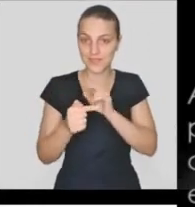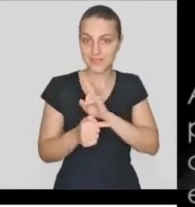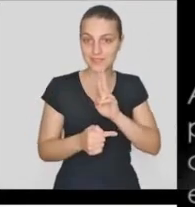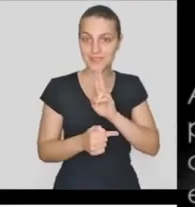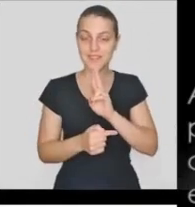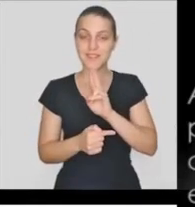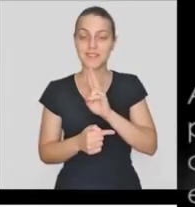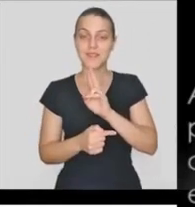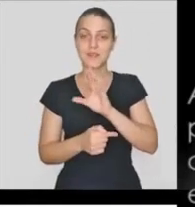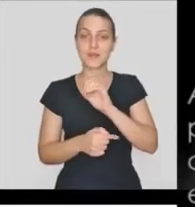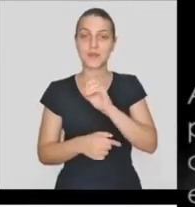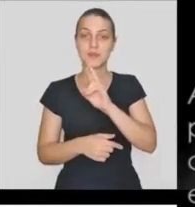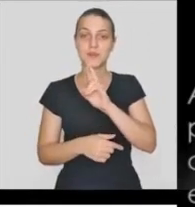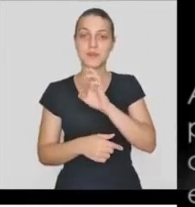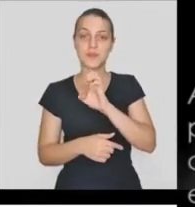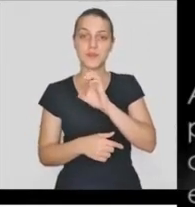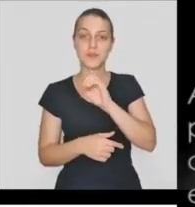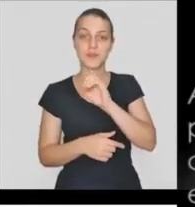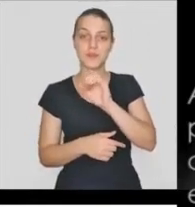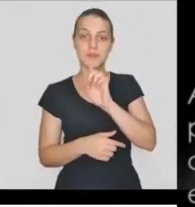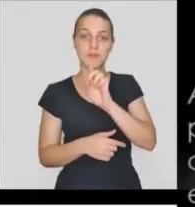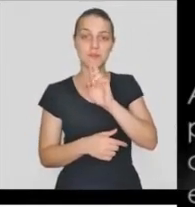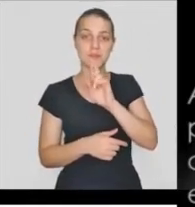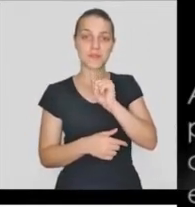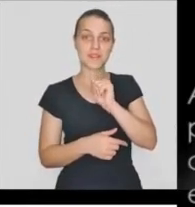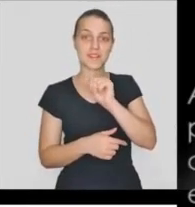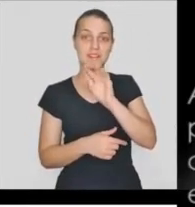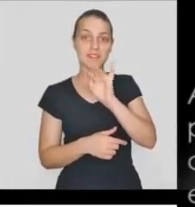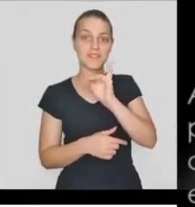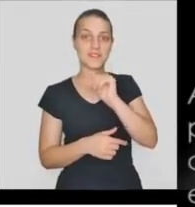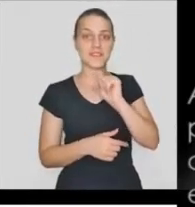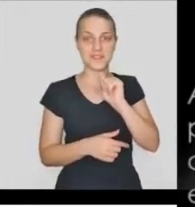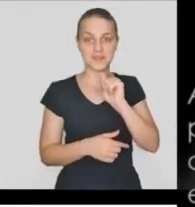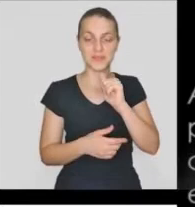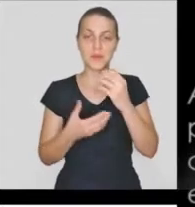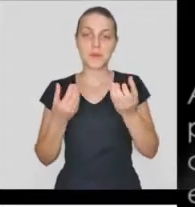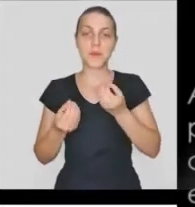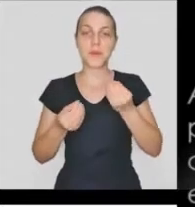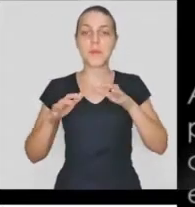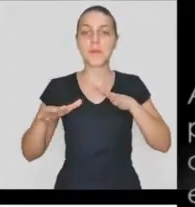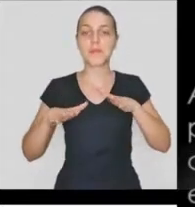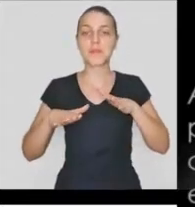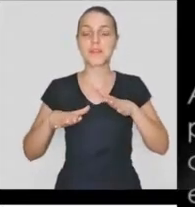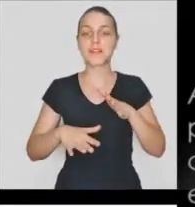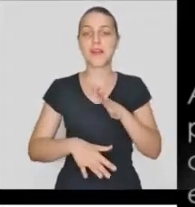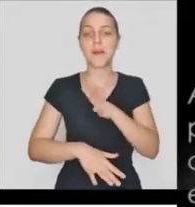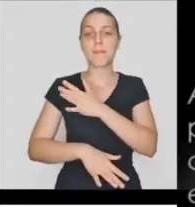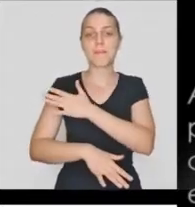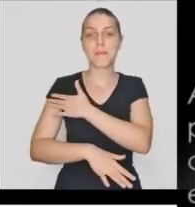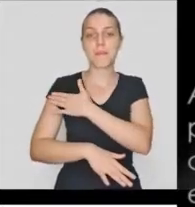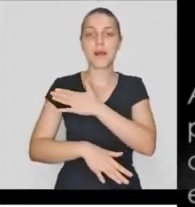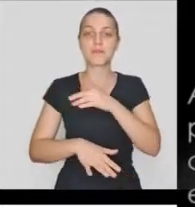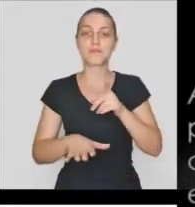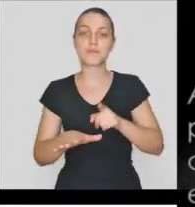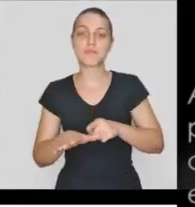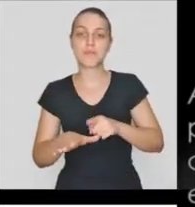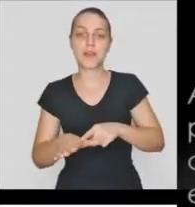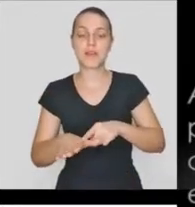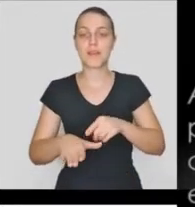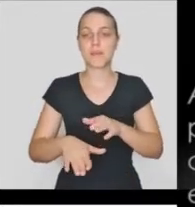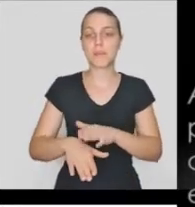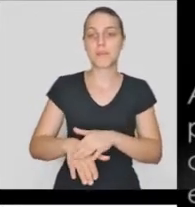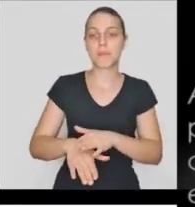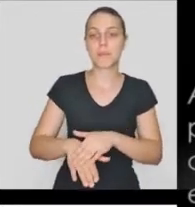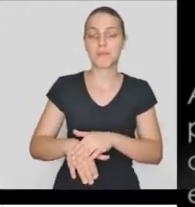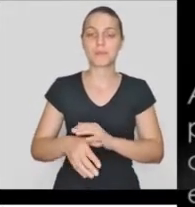têm uma coreografia, um repertório de movimentos, como move os braços, as pernas, as mãos. Tá?